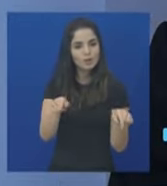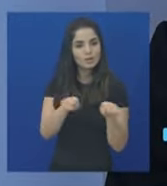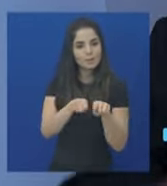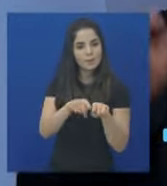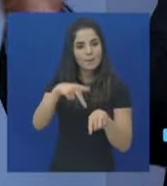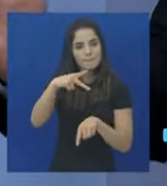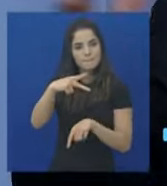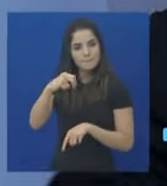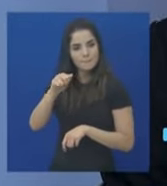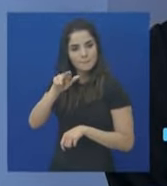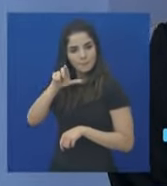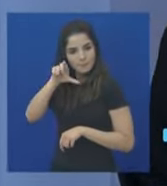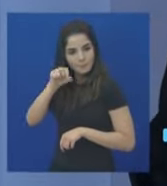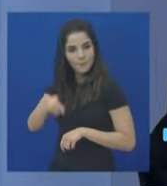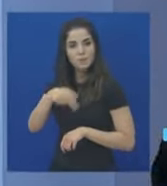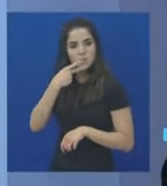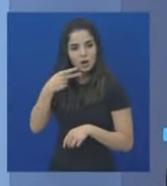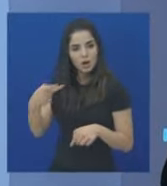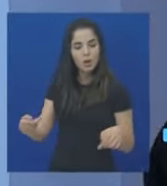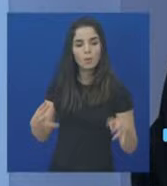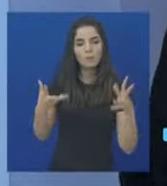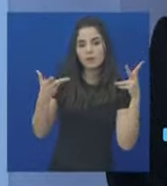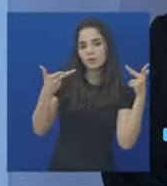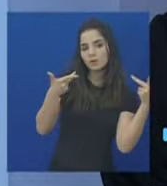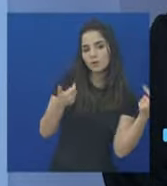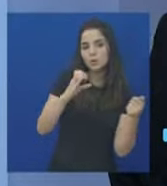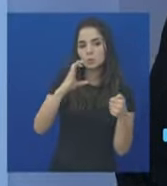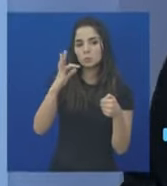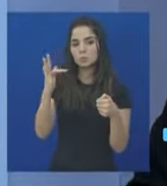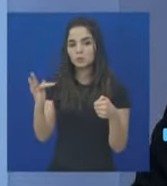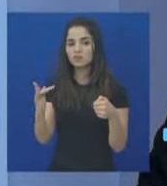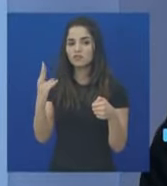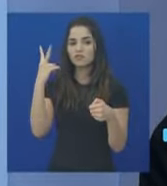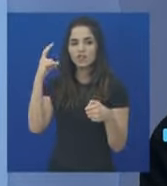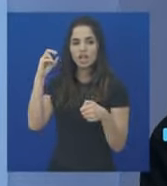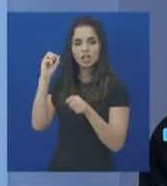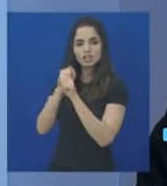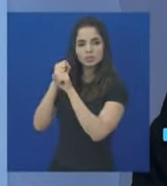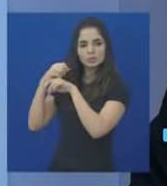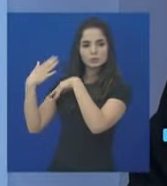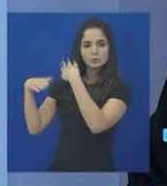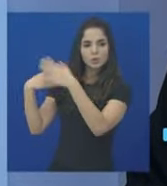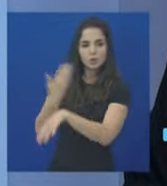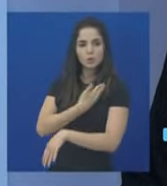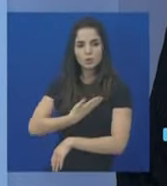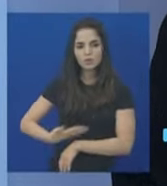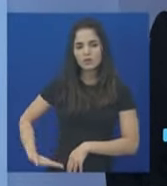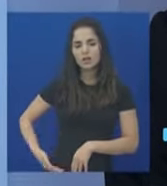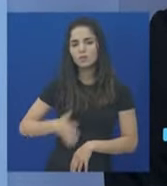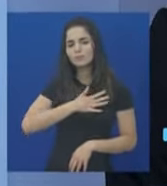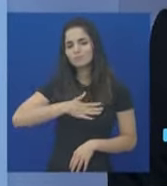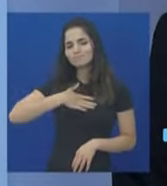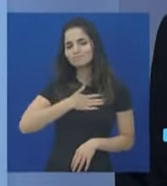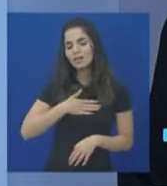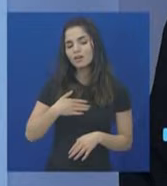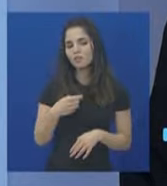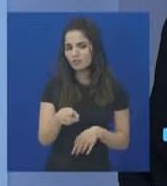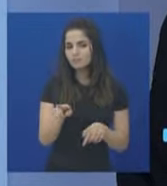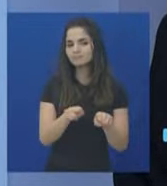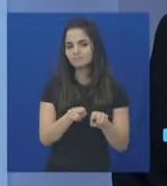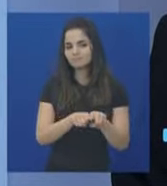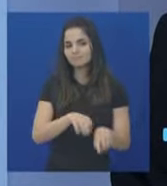representam o governo de 20 anos, que aí está. Tenho certeza que você também gostaria. Mas não é essa a